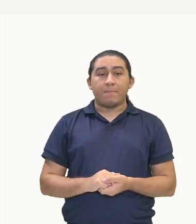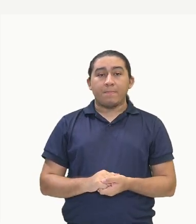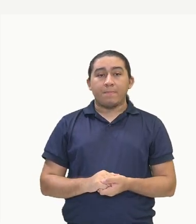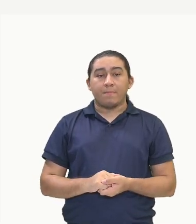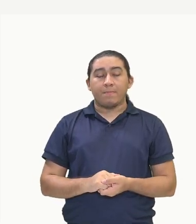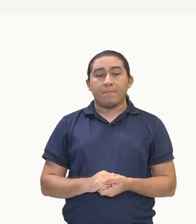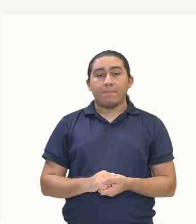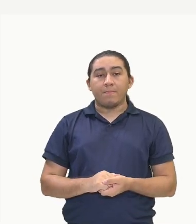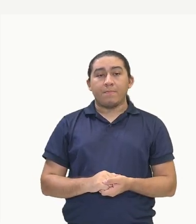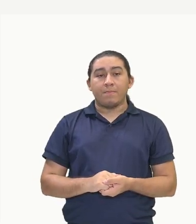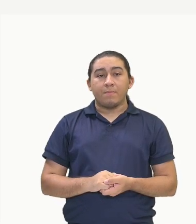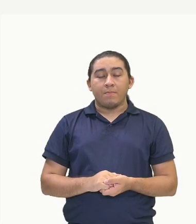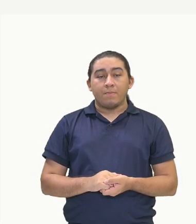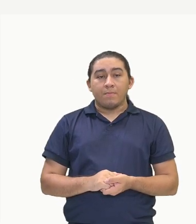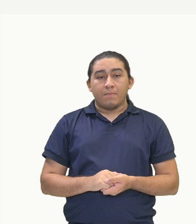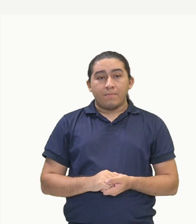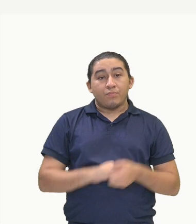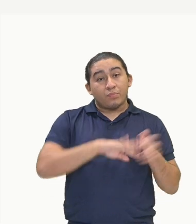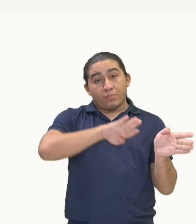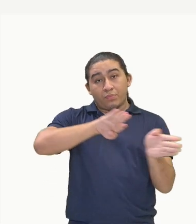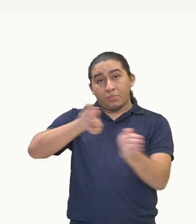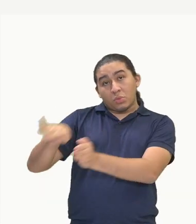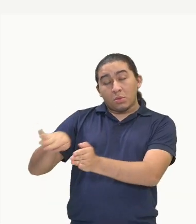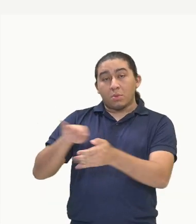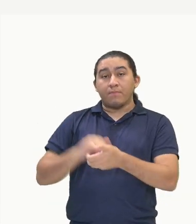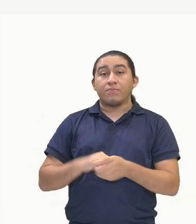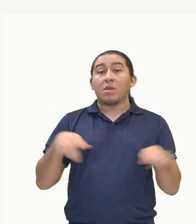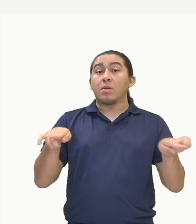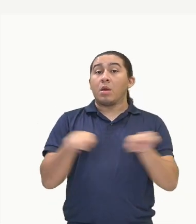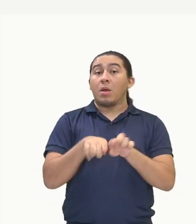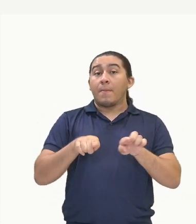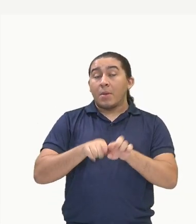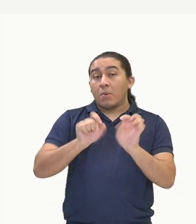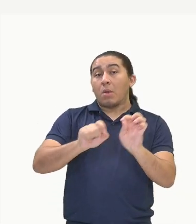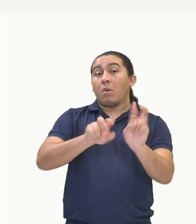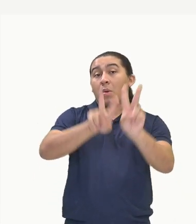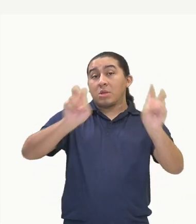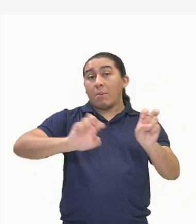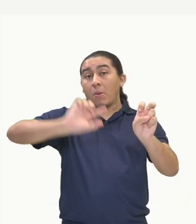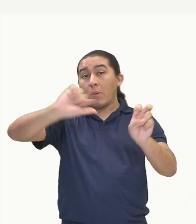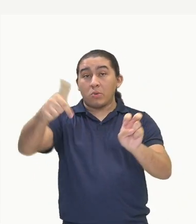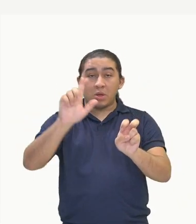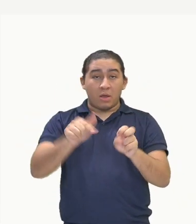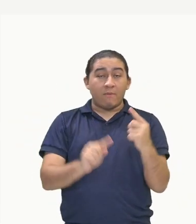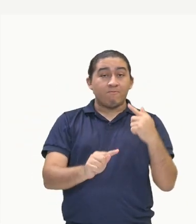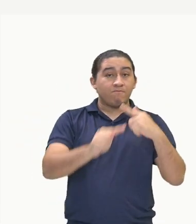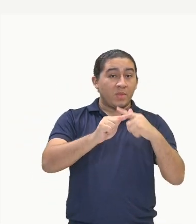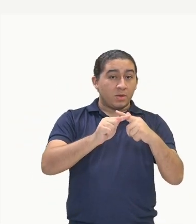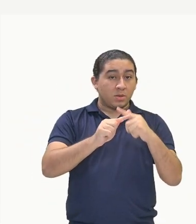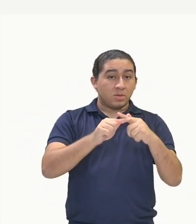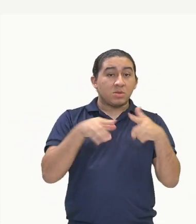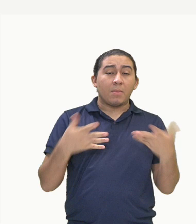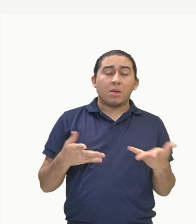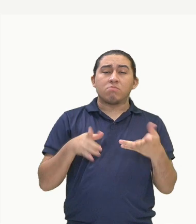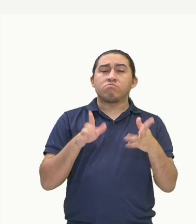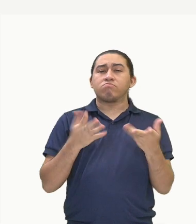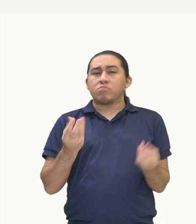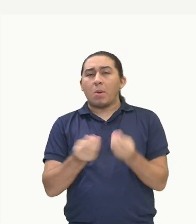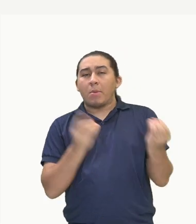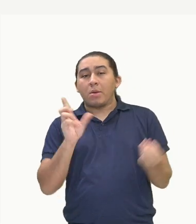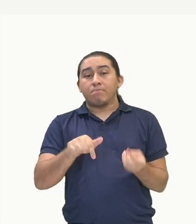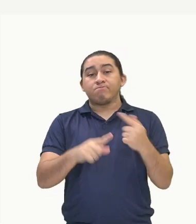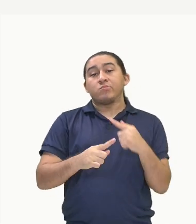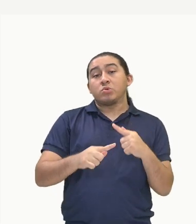Também trabalhamos aí a multiplicação de números decimais. Como a gente faz a multiplicação, professora? Tá aqui,